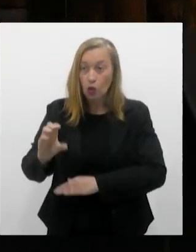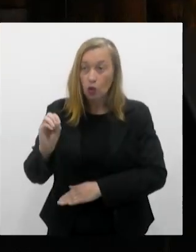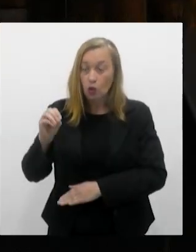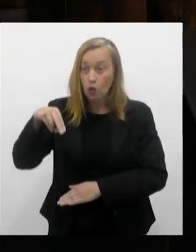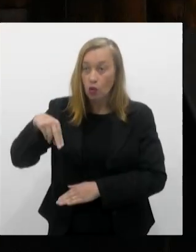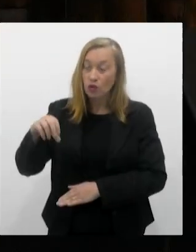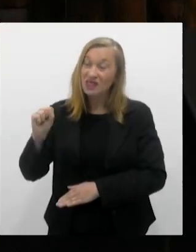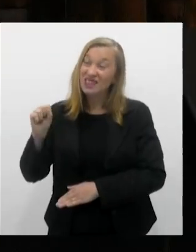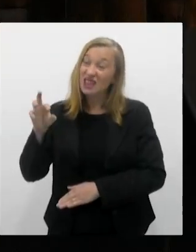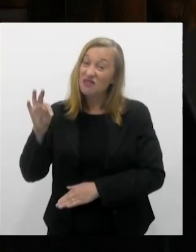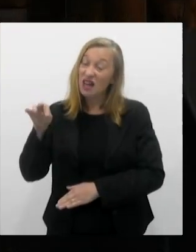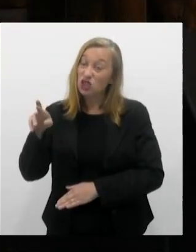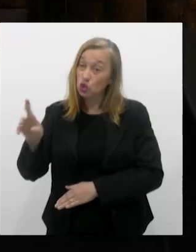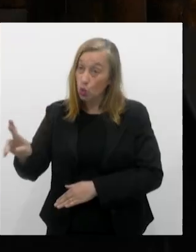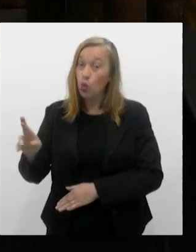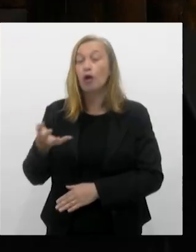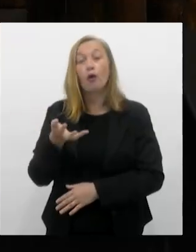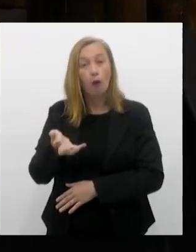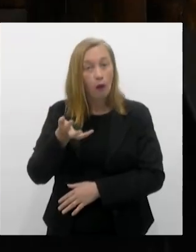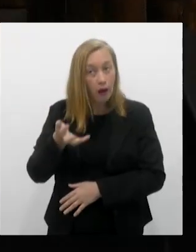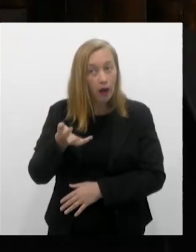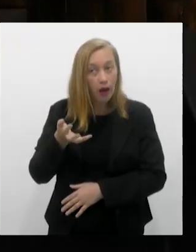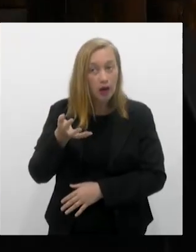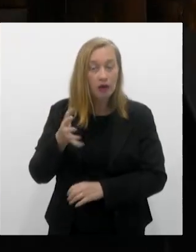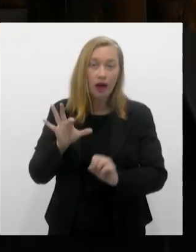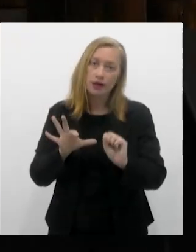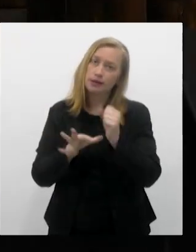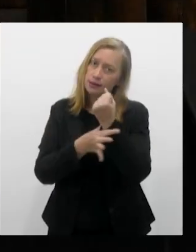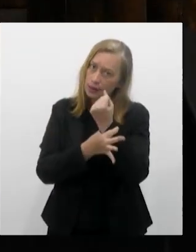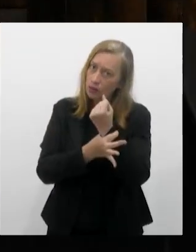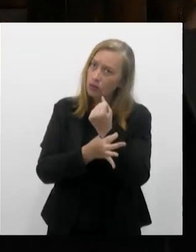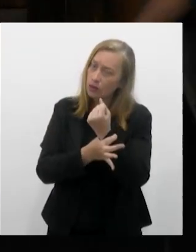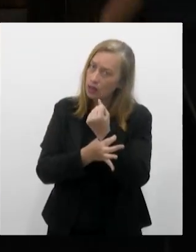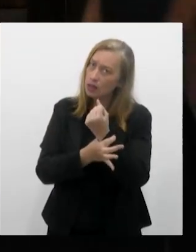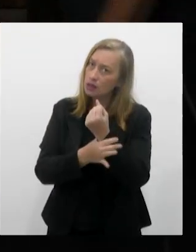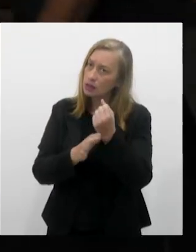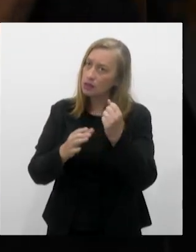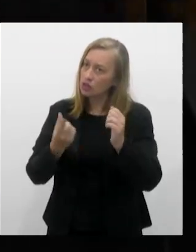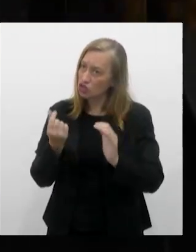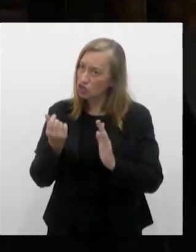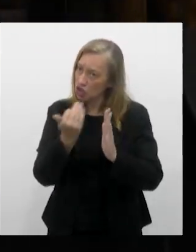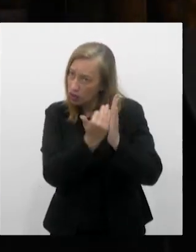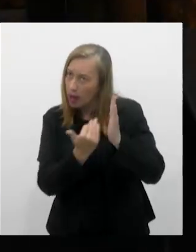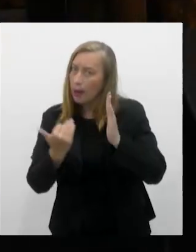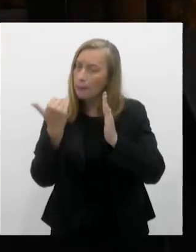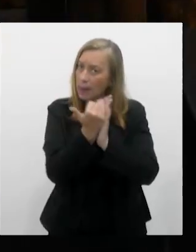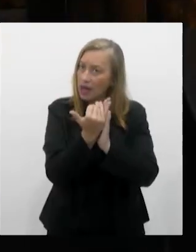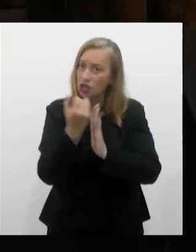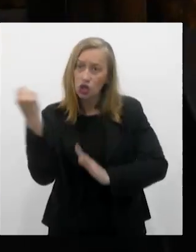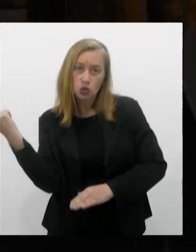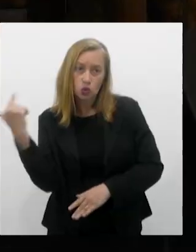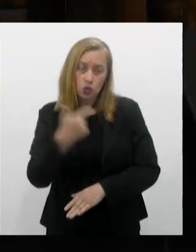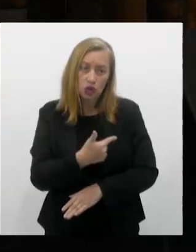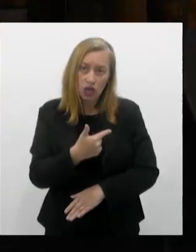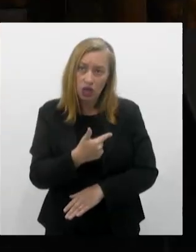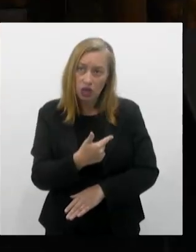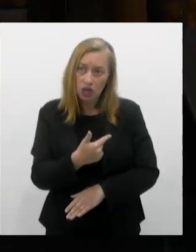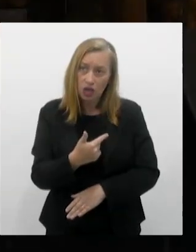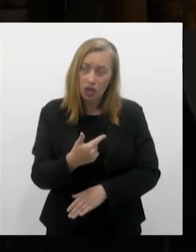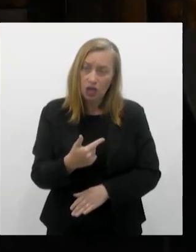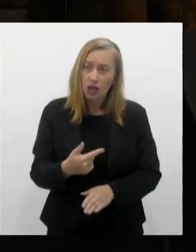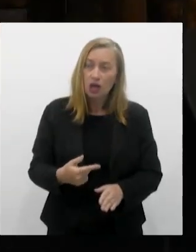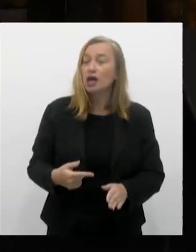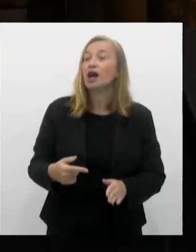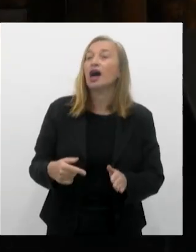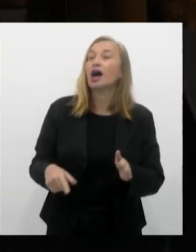conservador. Eu quero, pelo menos, ganhar alguma coisinha a mais do que a inflação medida pelo IPCA.